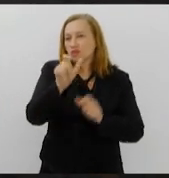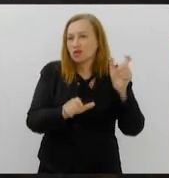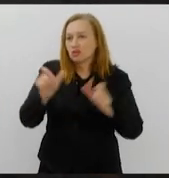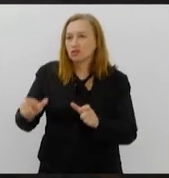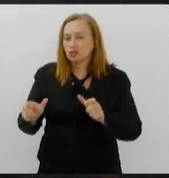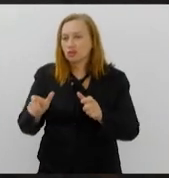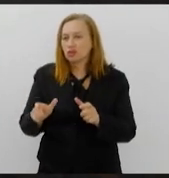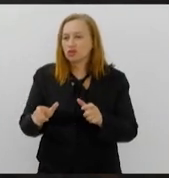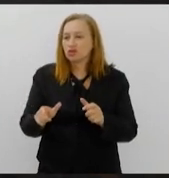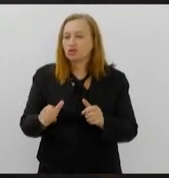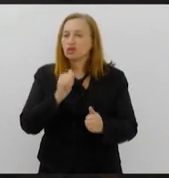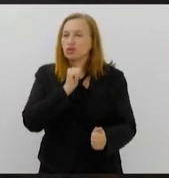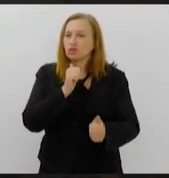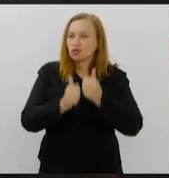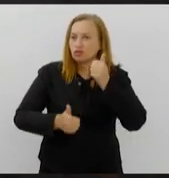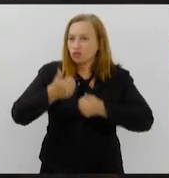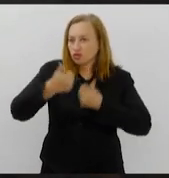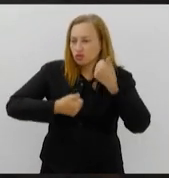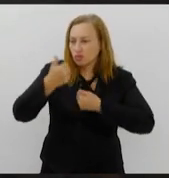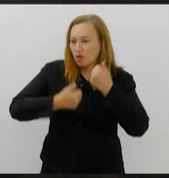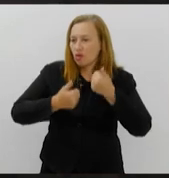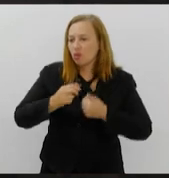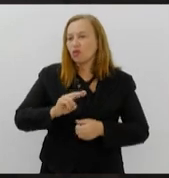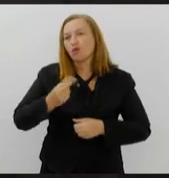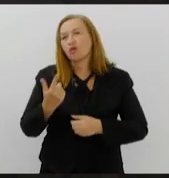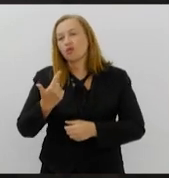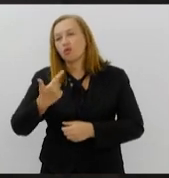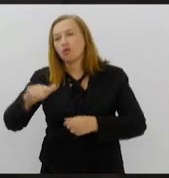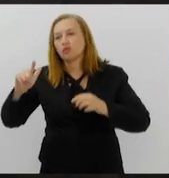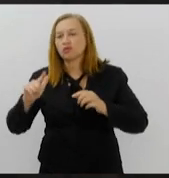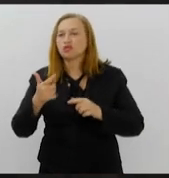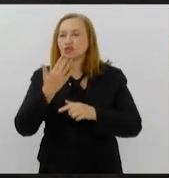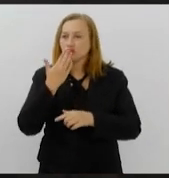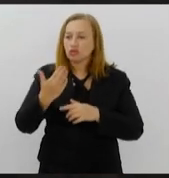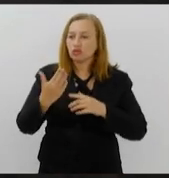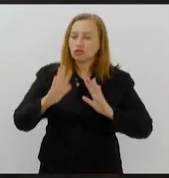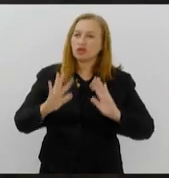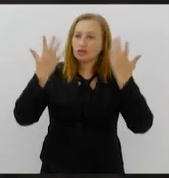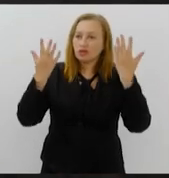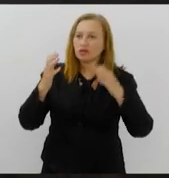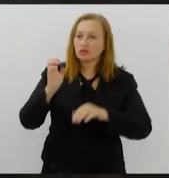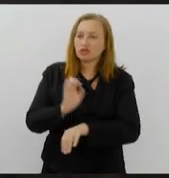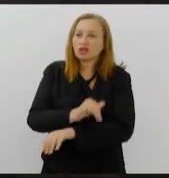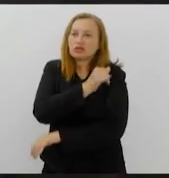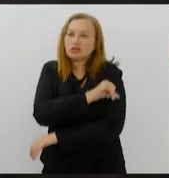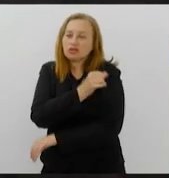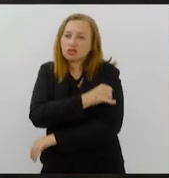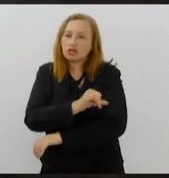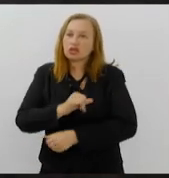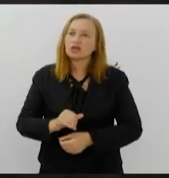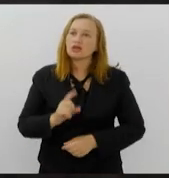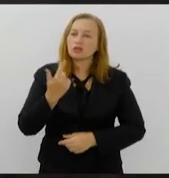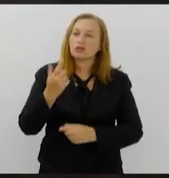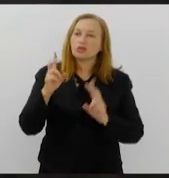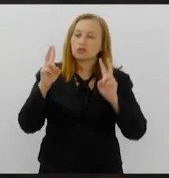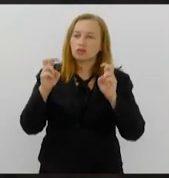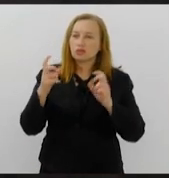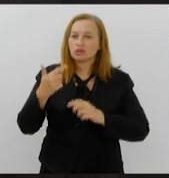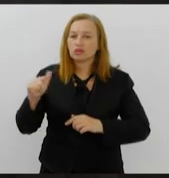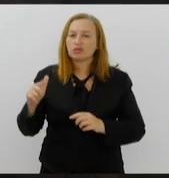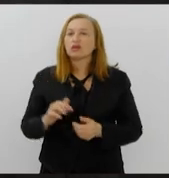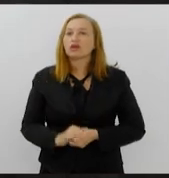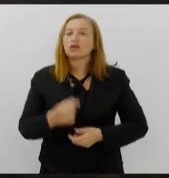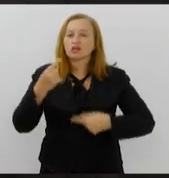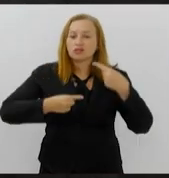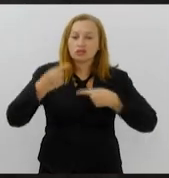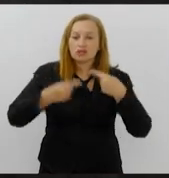demais modalidades esportivas, eventos culturais, entre outros, no âmbito do Estado do Rio de Janeiro e da outras providências. Em